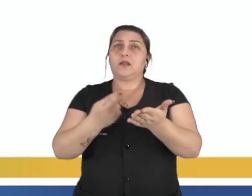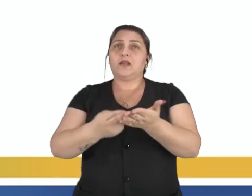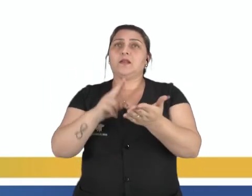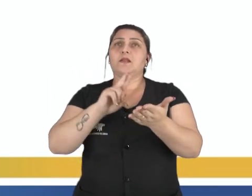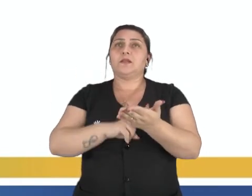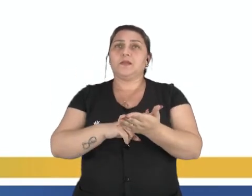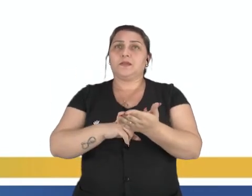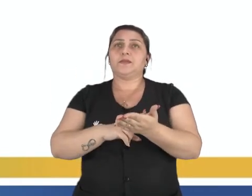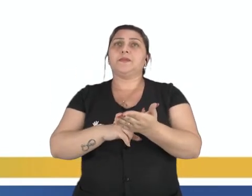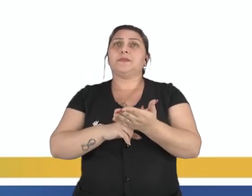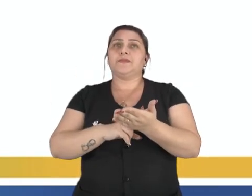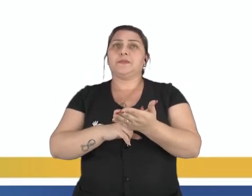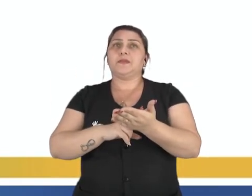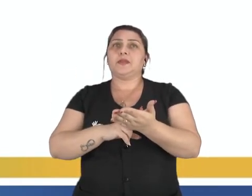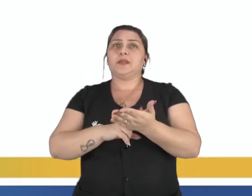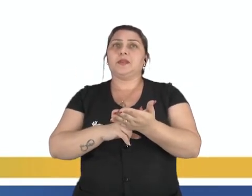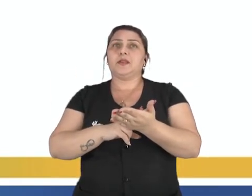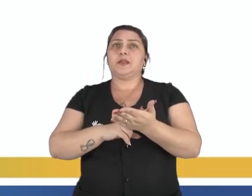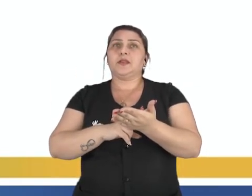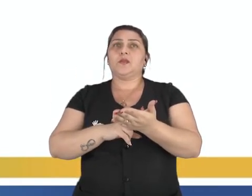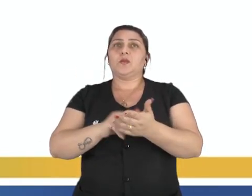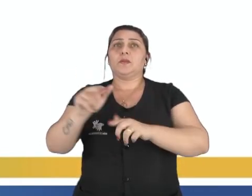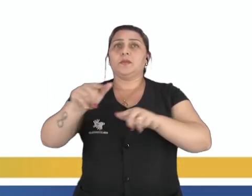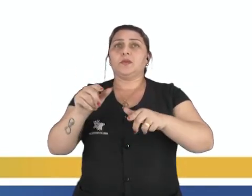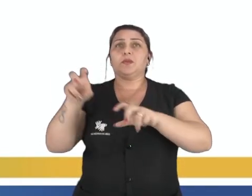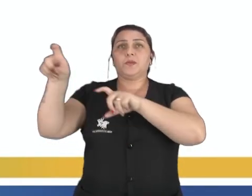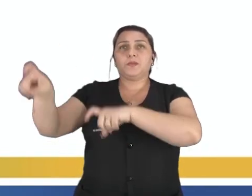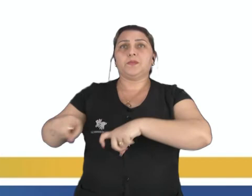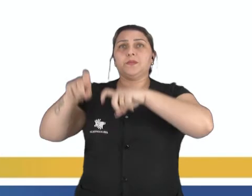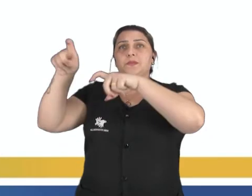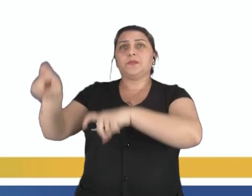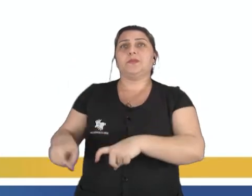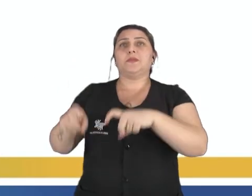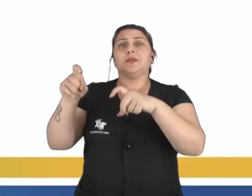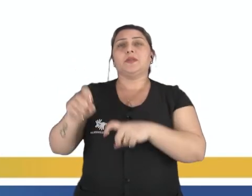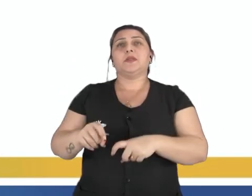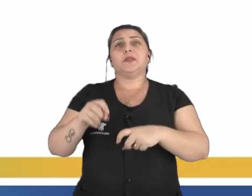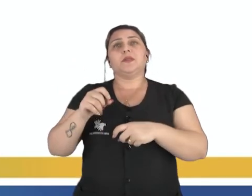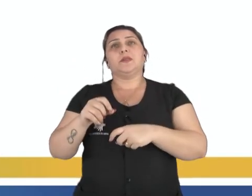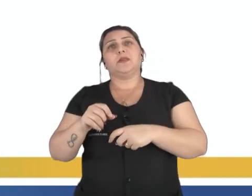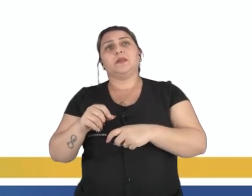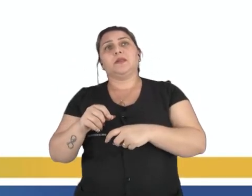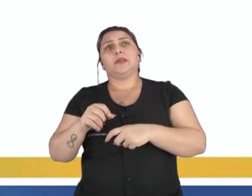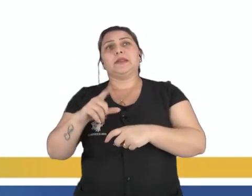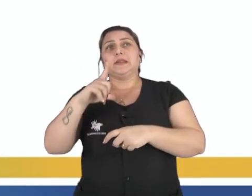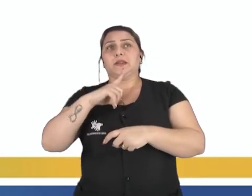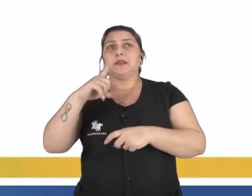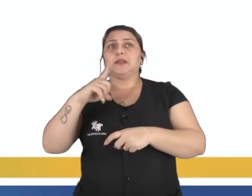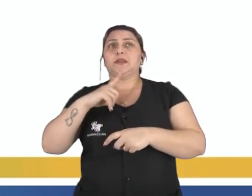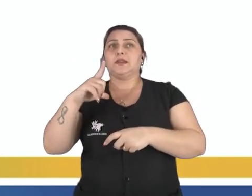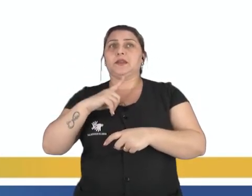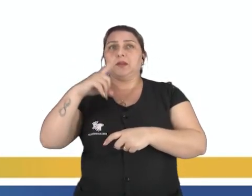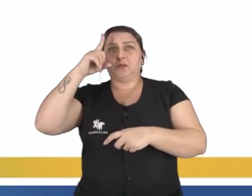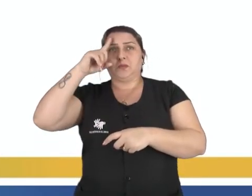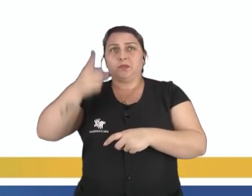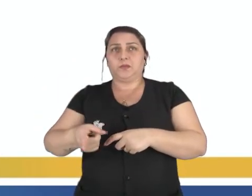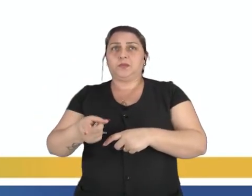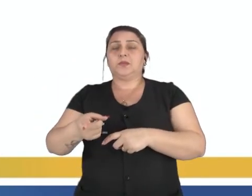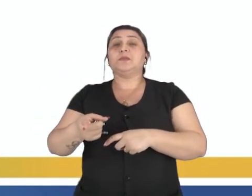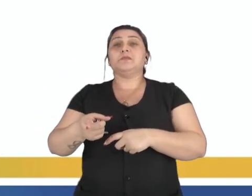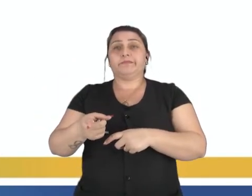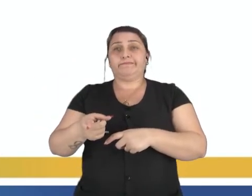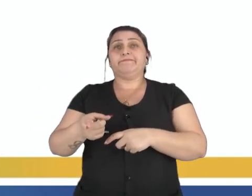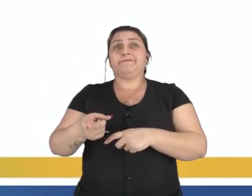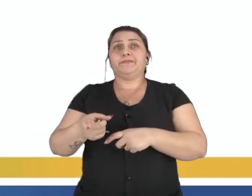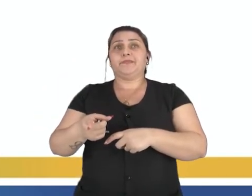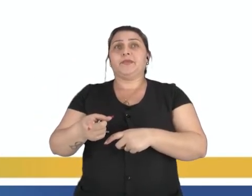se limita a ver as figuras, o trabalhador rural, a não ser em casos esporádicos, tem um patrão na conta do